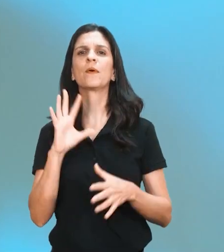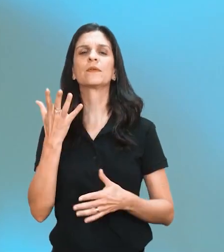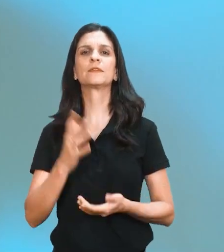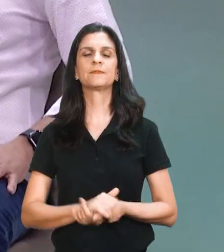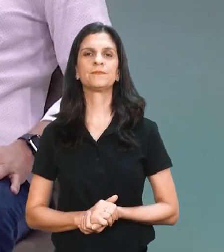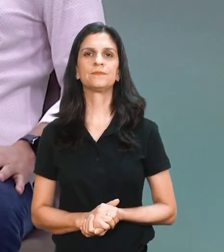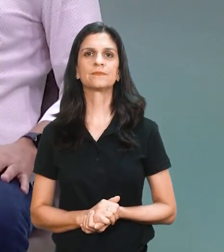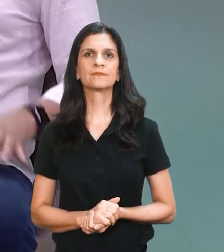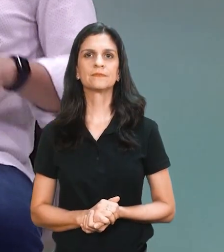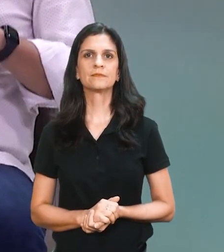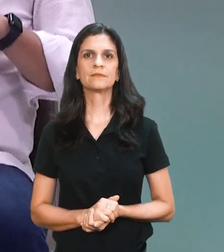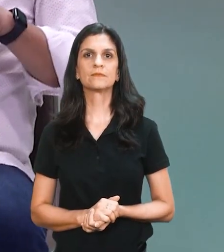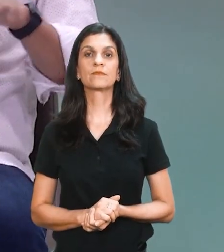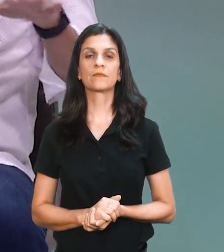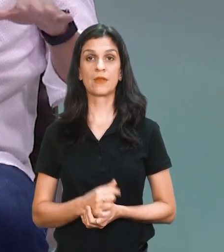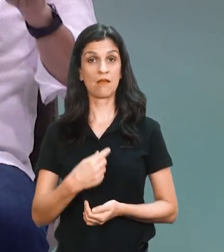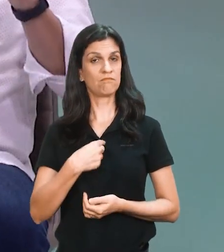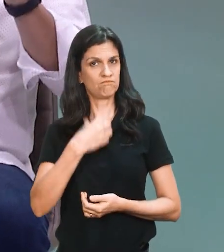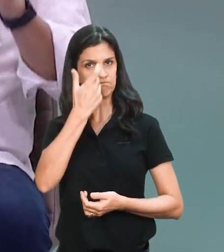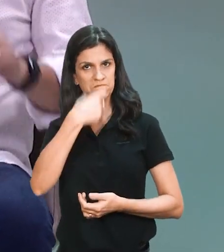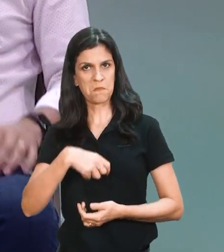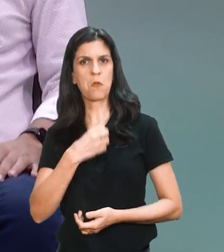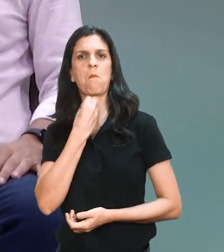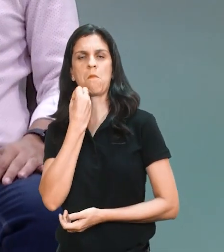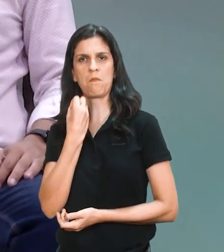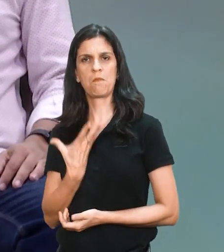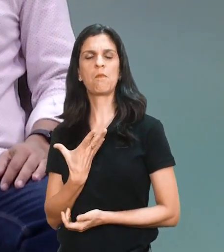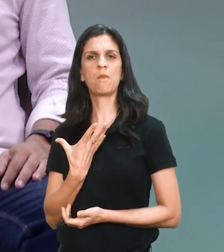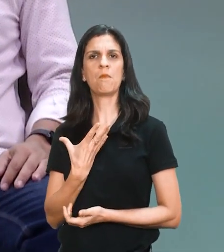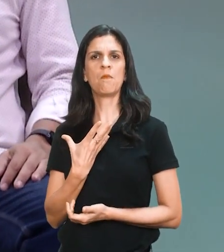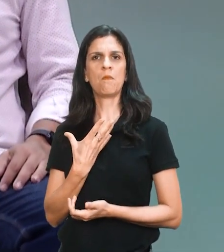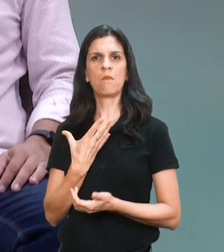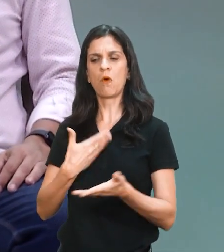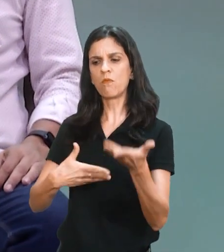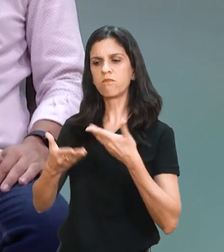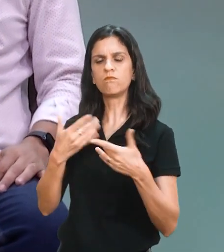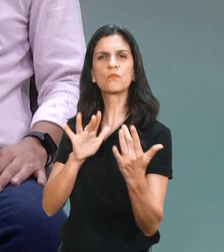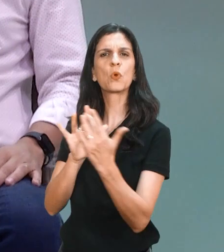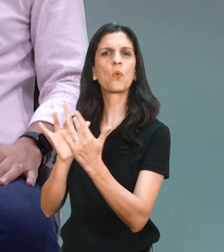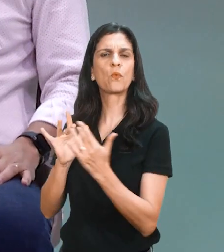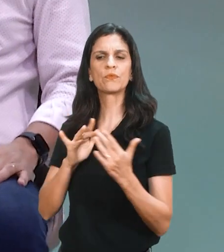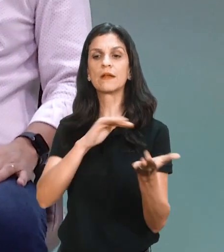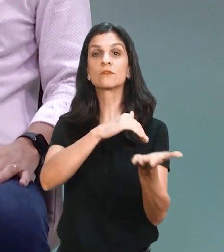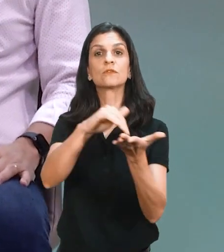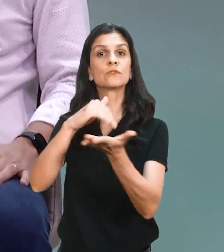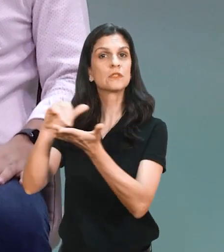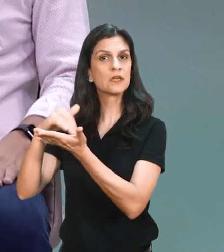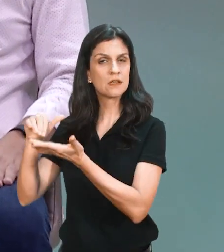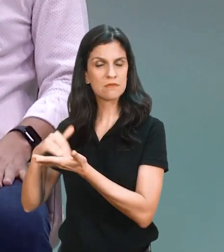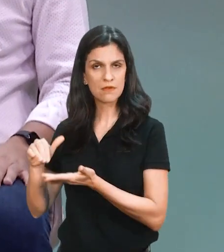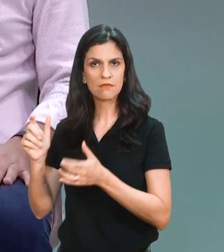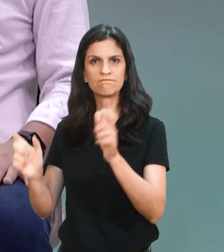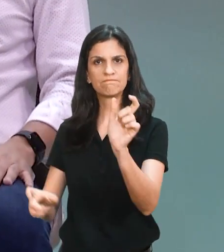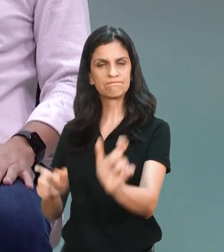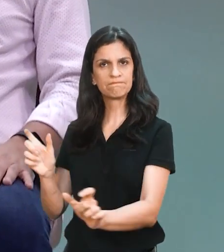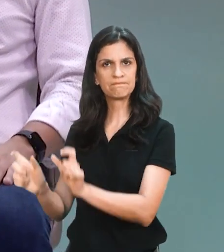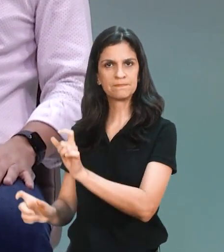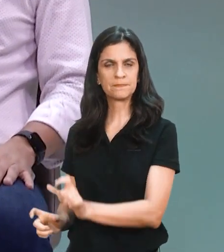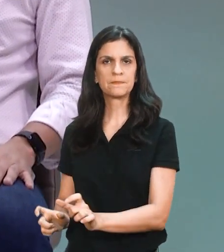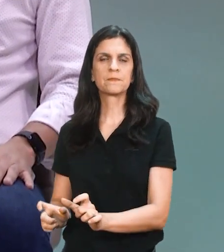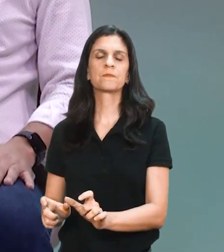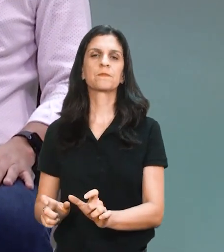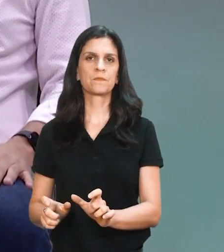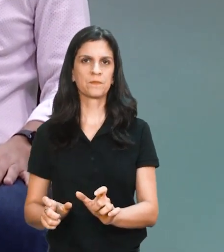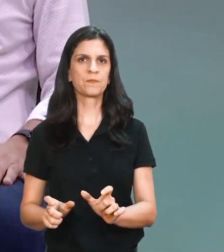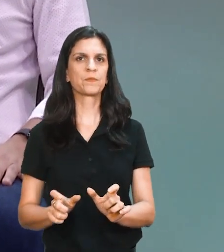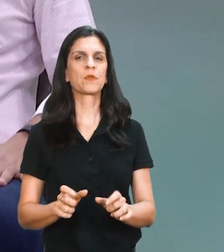capital? Na verdade, eu tenho um bom relacionamento com todos os secretários. Eu não tenho dificuldade com os secretários,